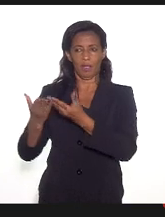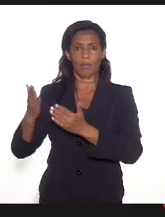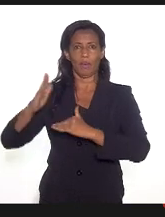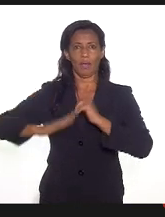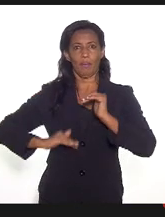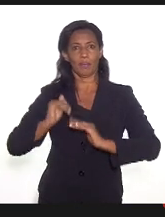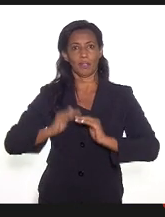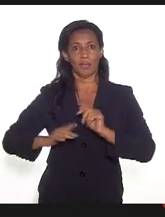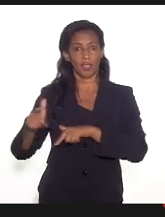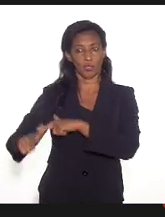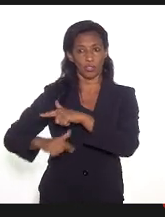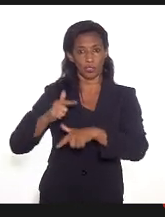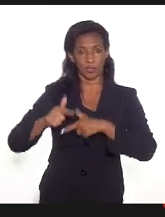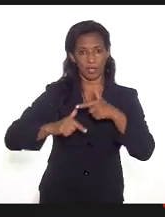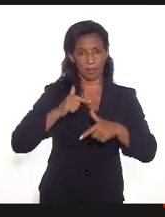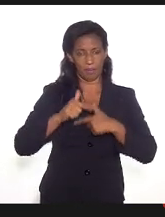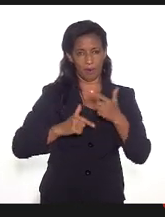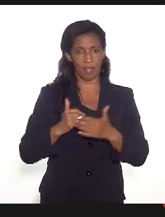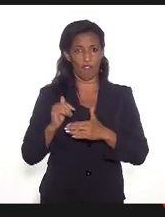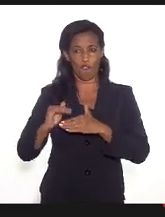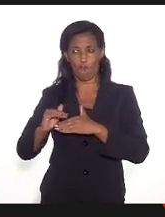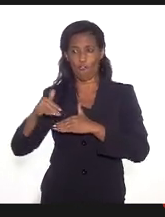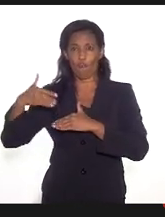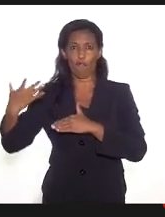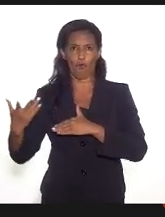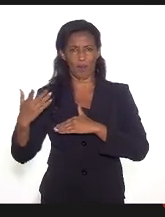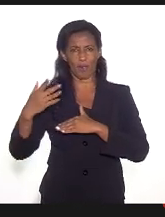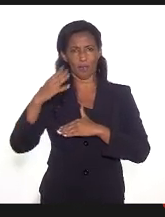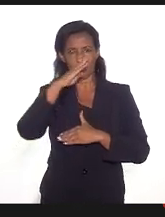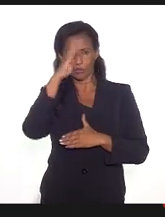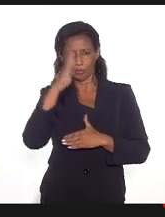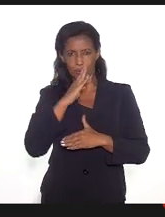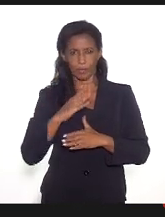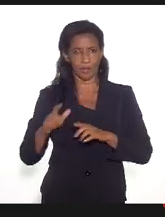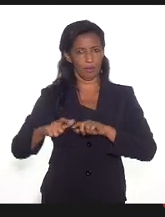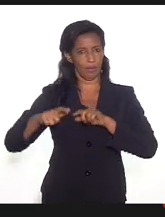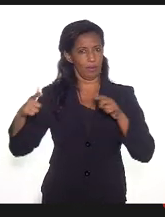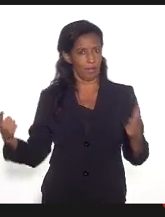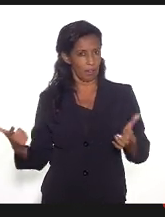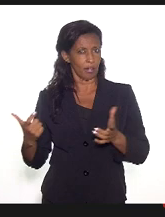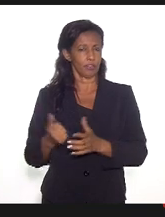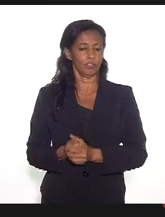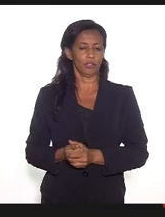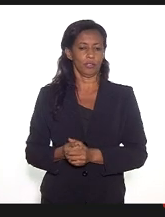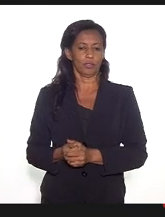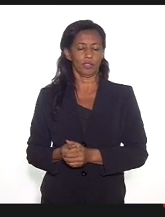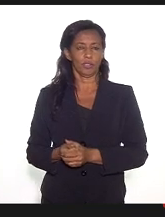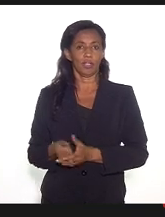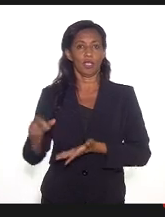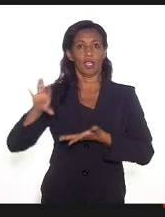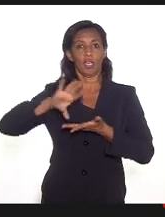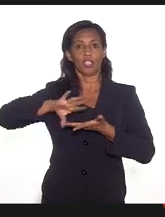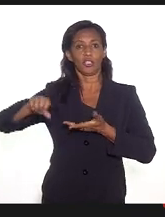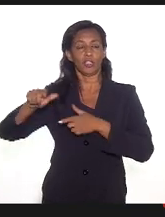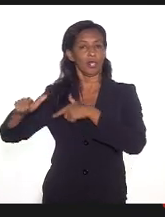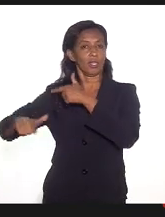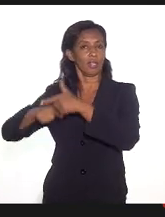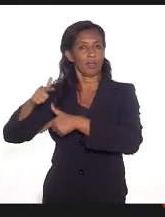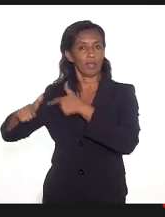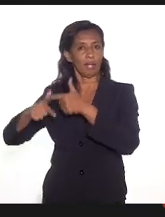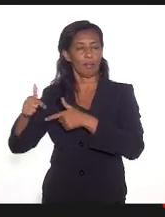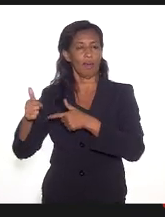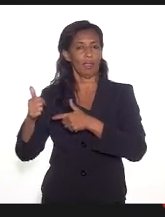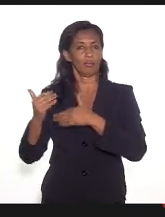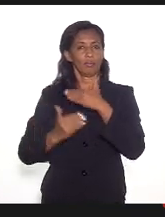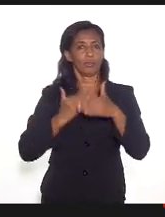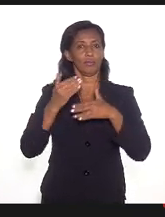de emprego externa, ou seja, fora do Brasil, muito grande, e paulatinamente retira empregos, desenvolvimento